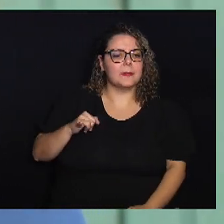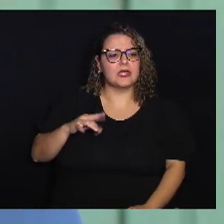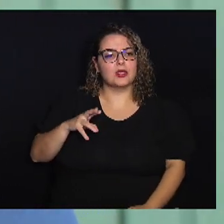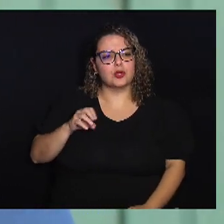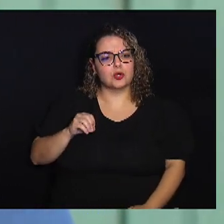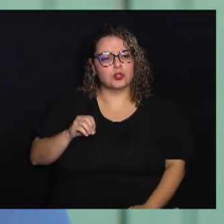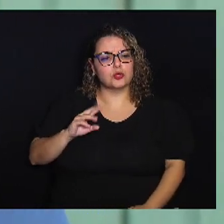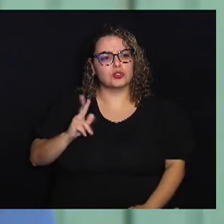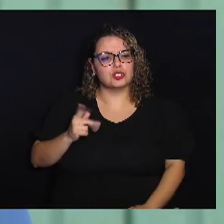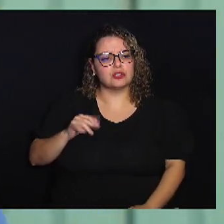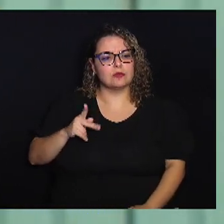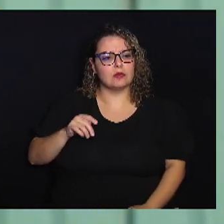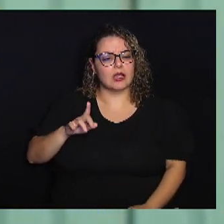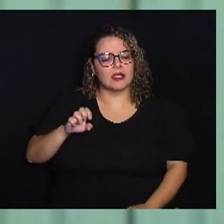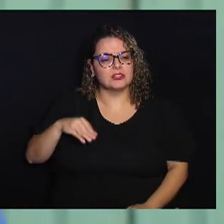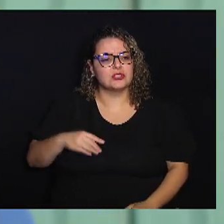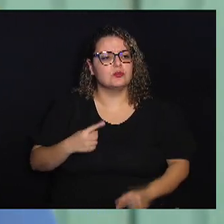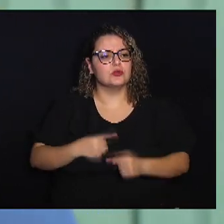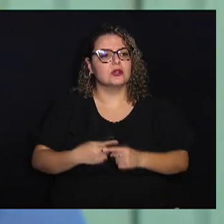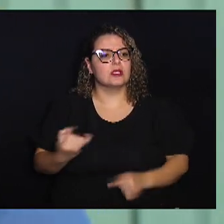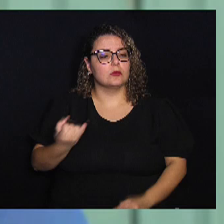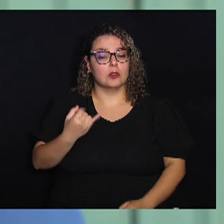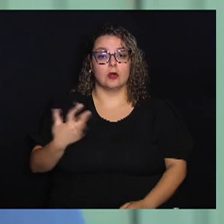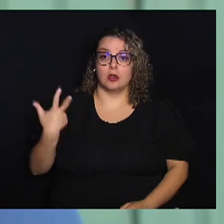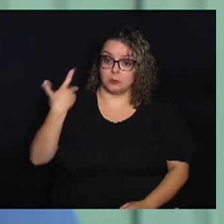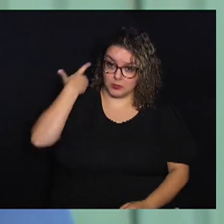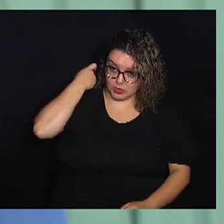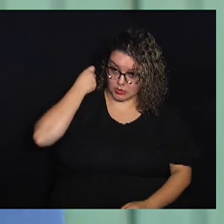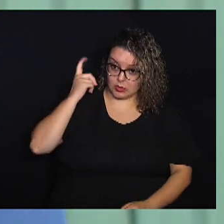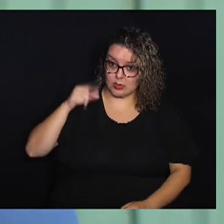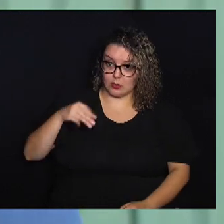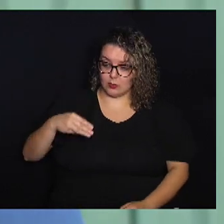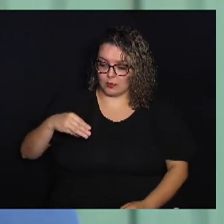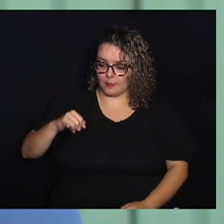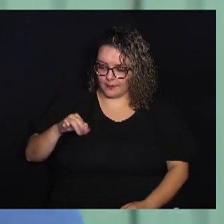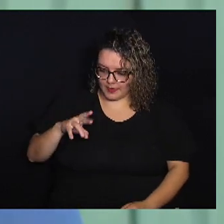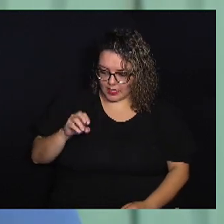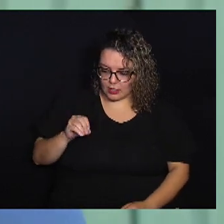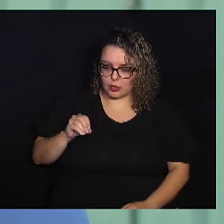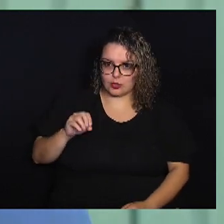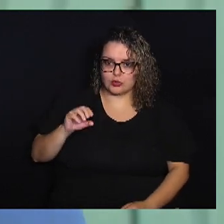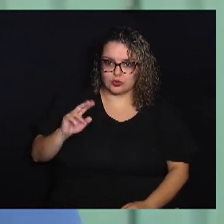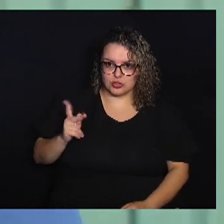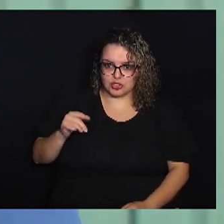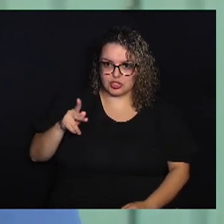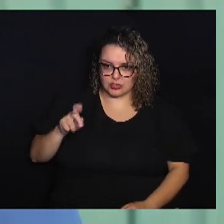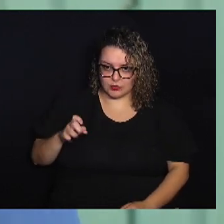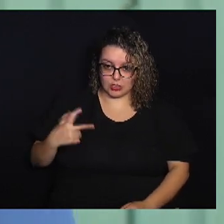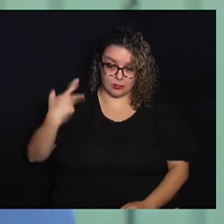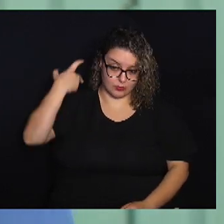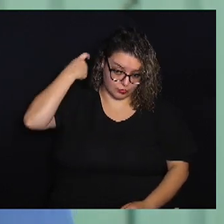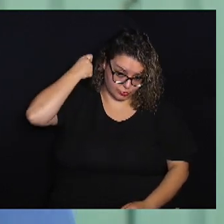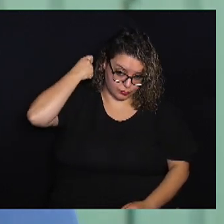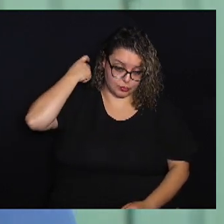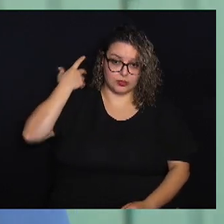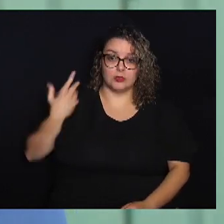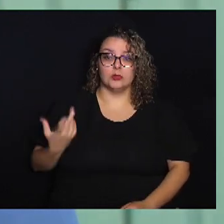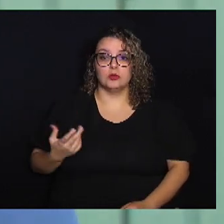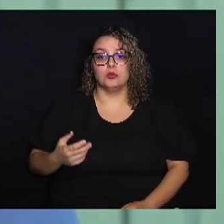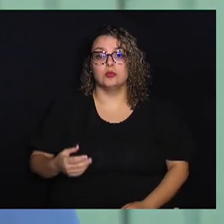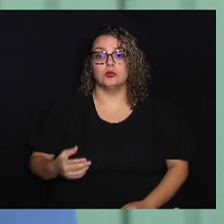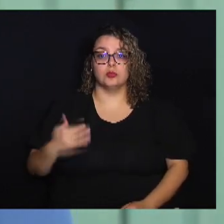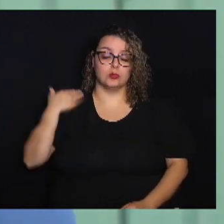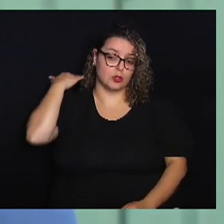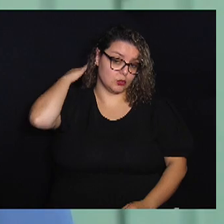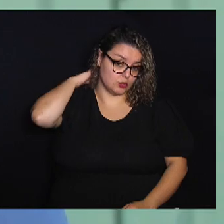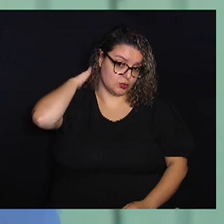que é importante? A microchipagem é um microchip, é um microcircuito, na verdade, que é introduzido, implantado no dorso